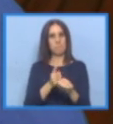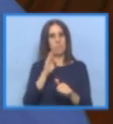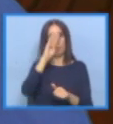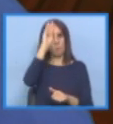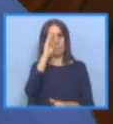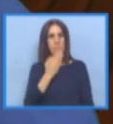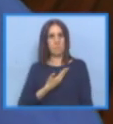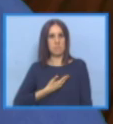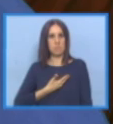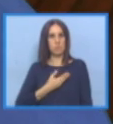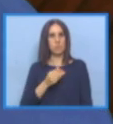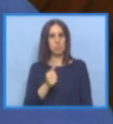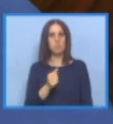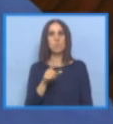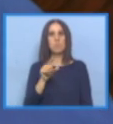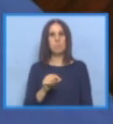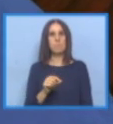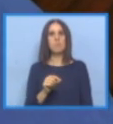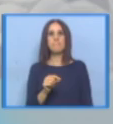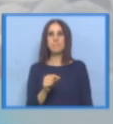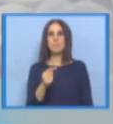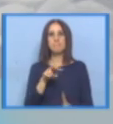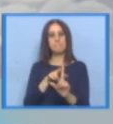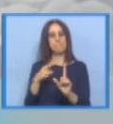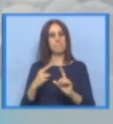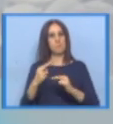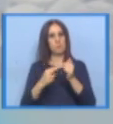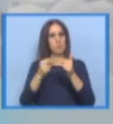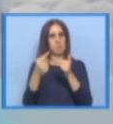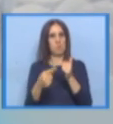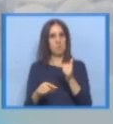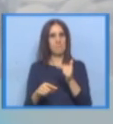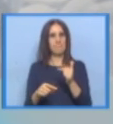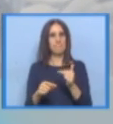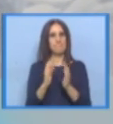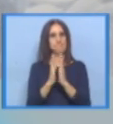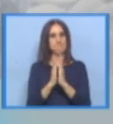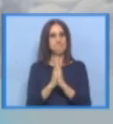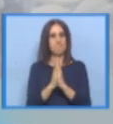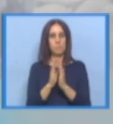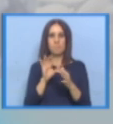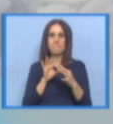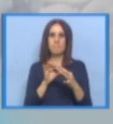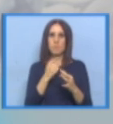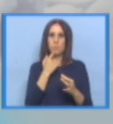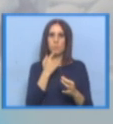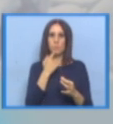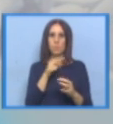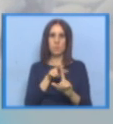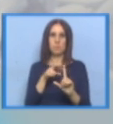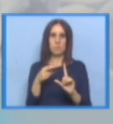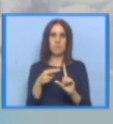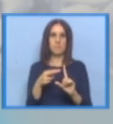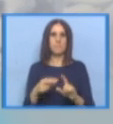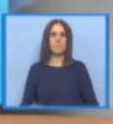e que partilha também esta perspectiva de construção de Igreja muito alinhada com esta perspectiva deste.